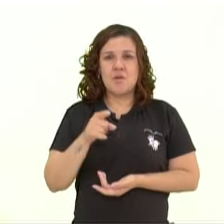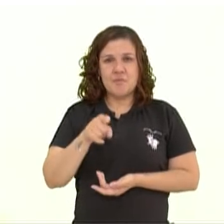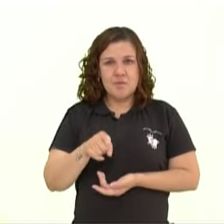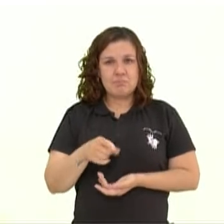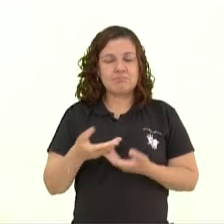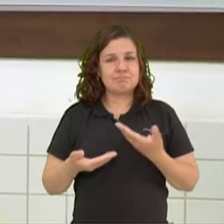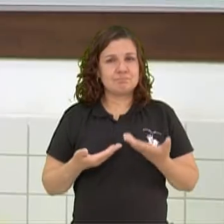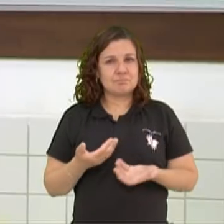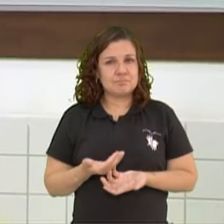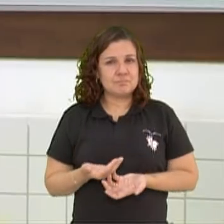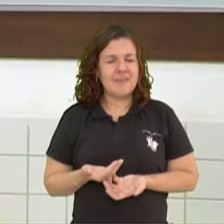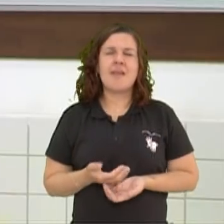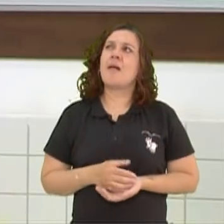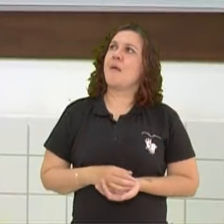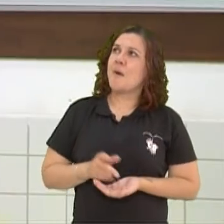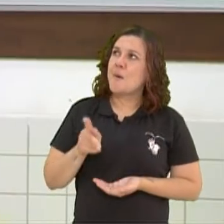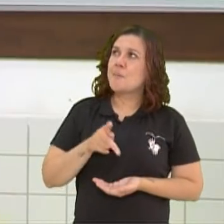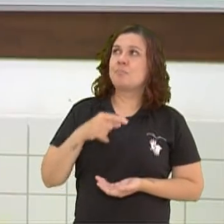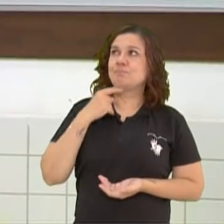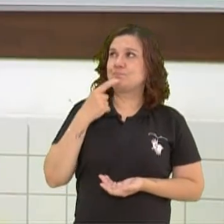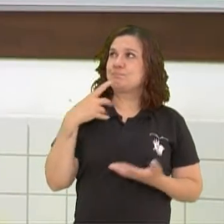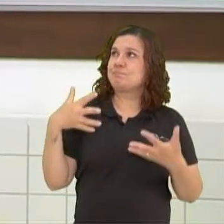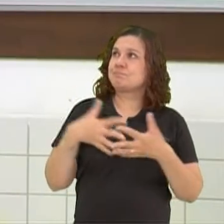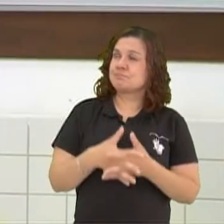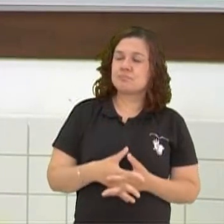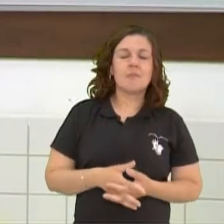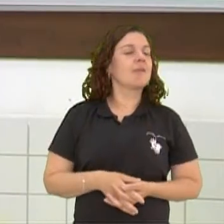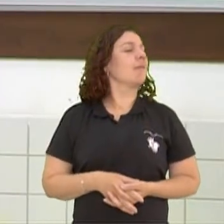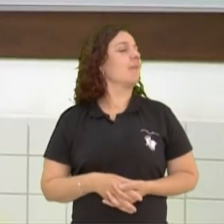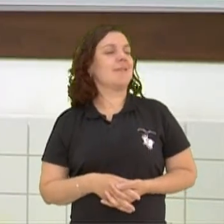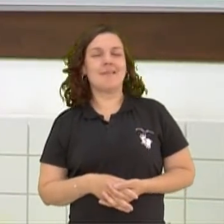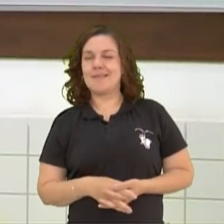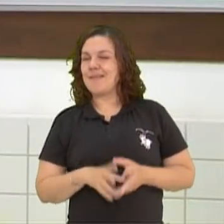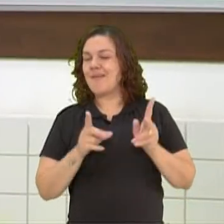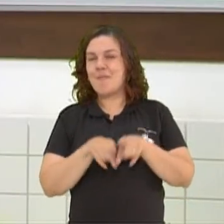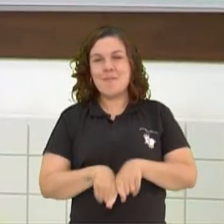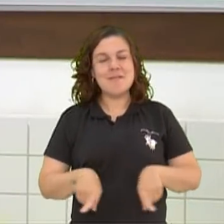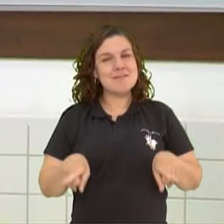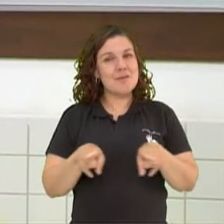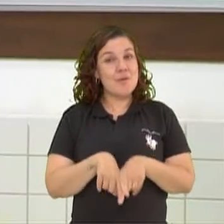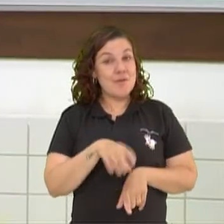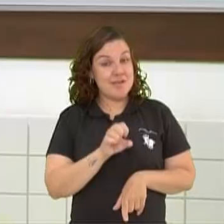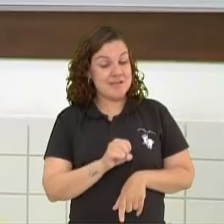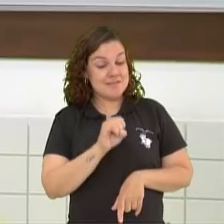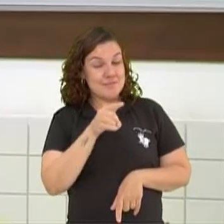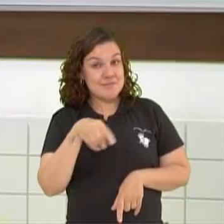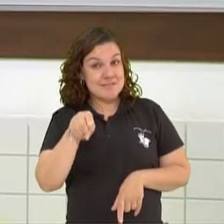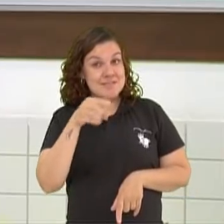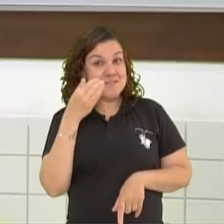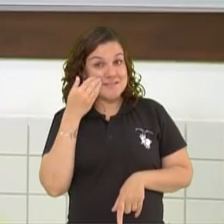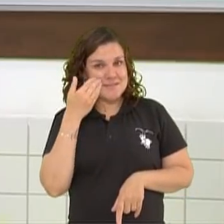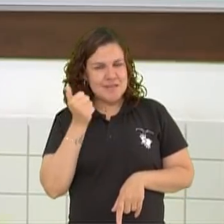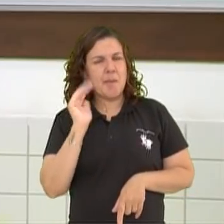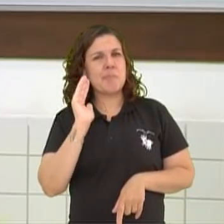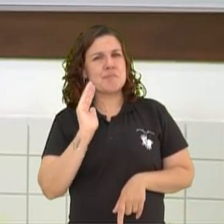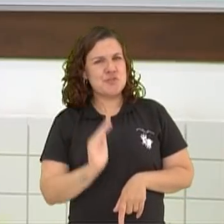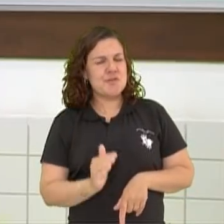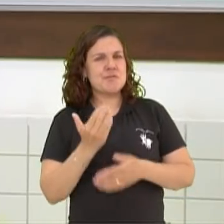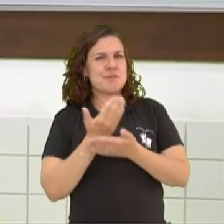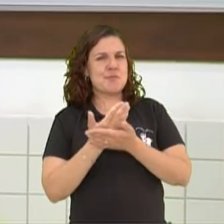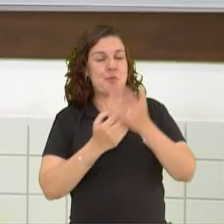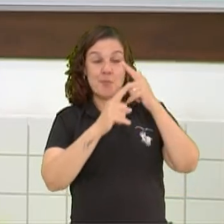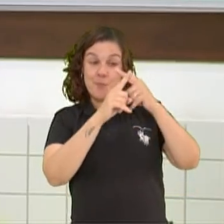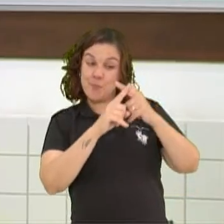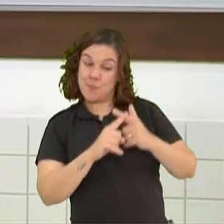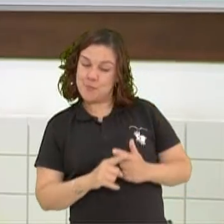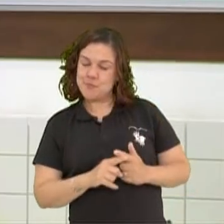número decimal? Ah, professora, mas aí complicou. Não, é a mesma ideia. Se você sabe multiplicar, né, que a gente já estudou lá